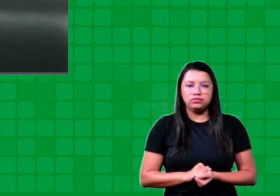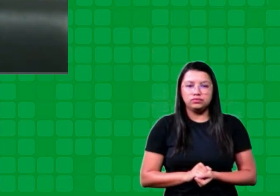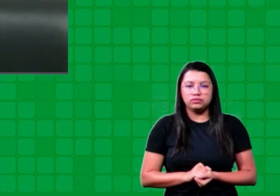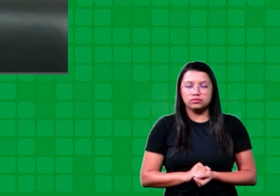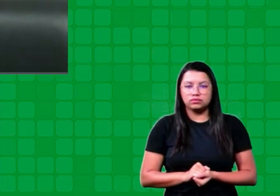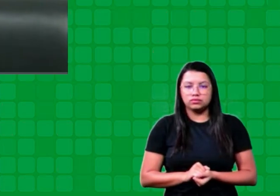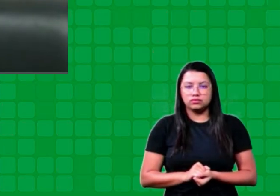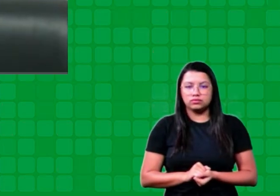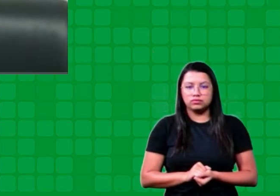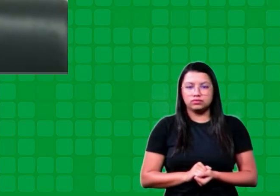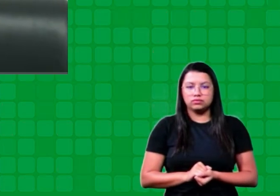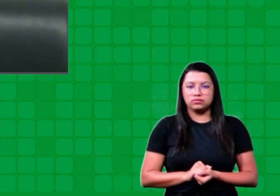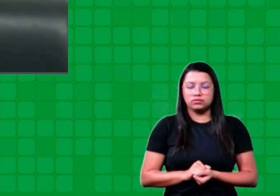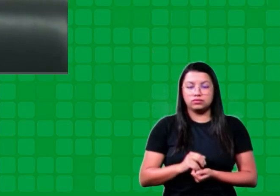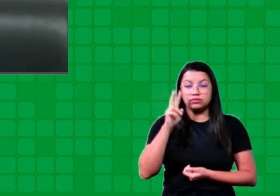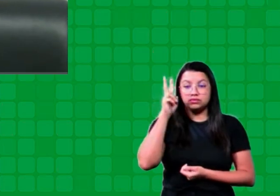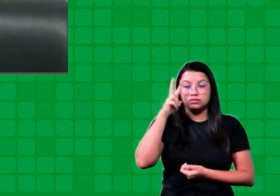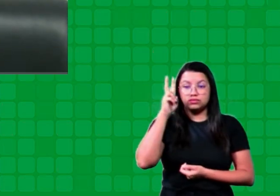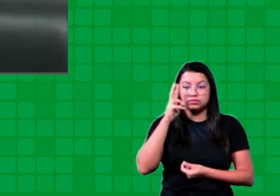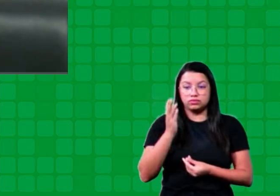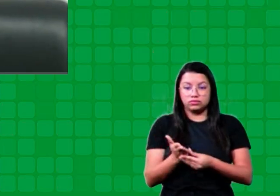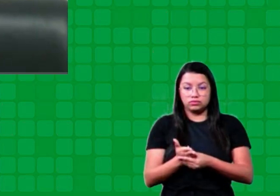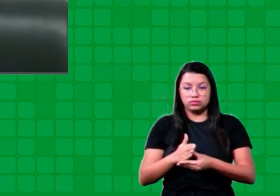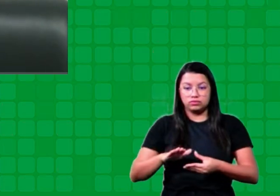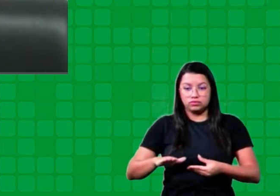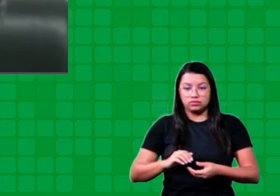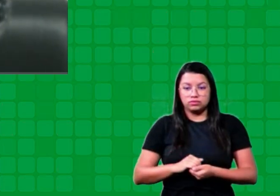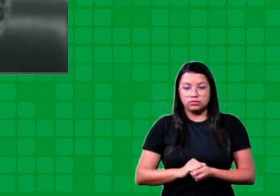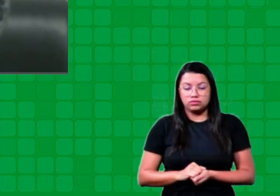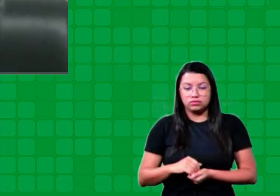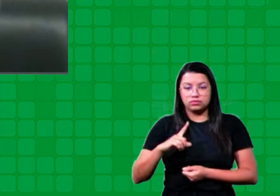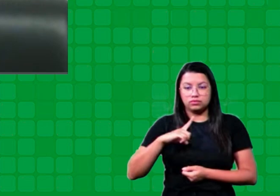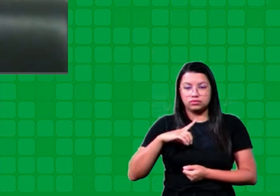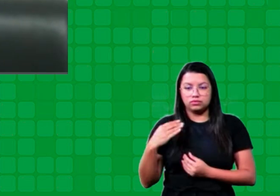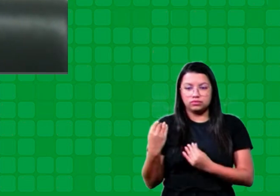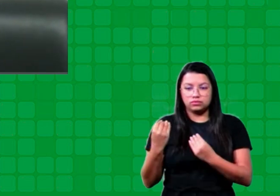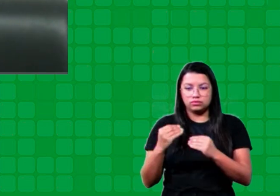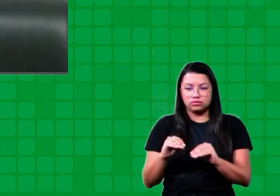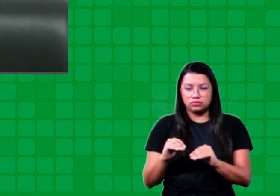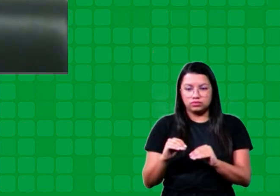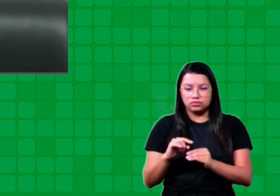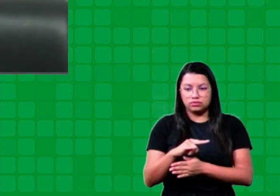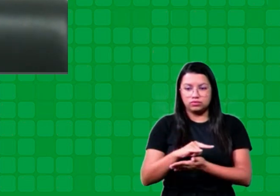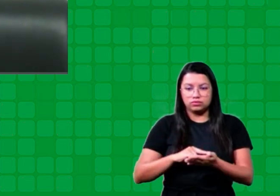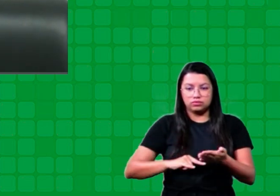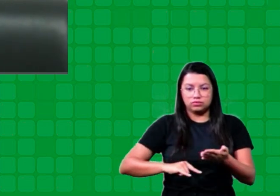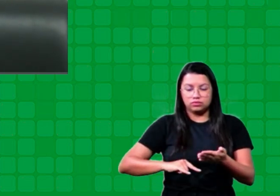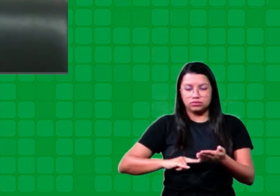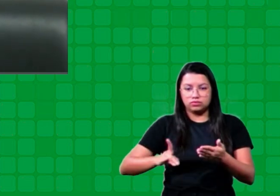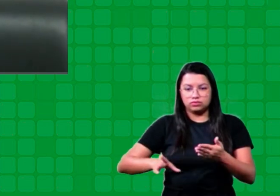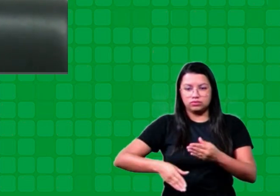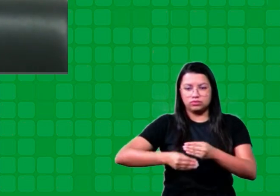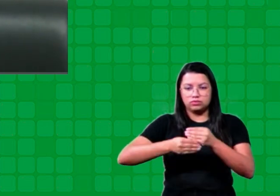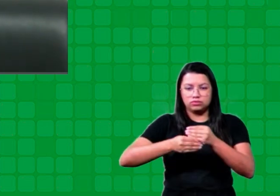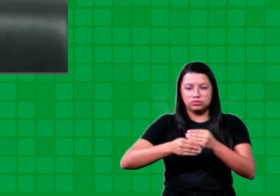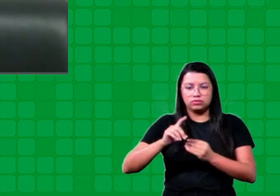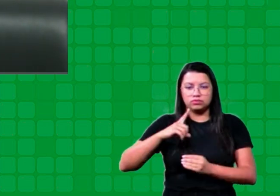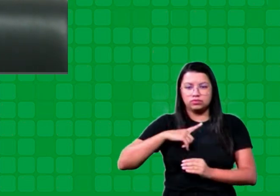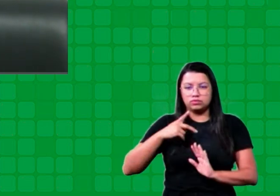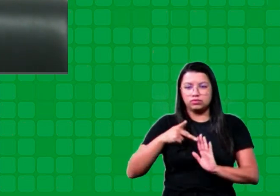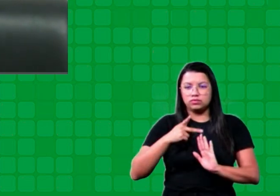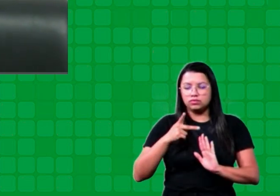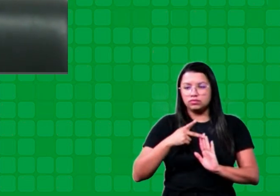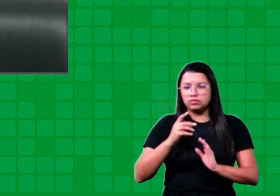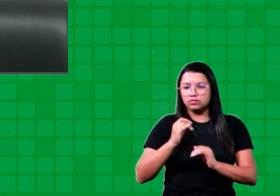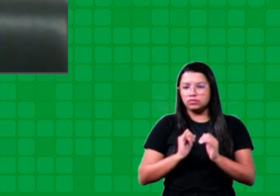No histórico do processo, estão colocados os documentos apensados, então tem a portaria da instituição da comissão